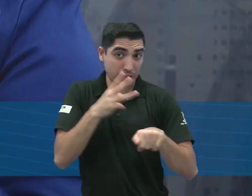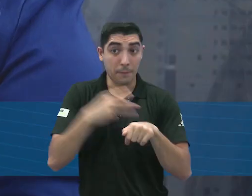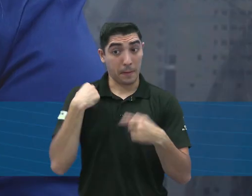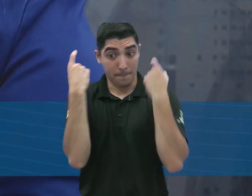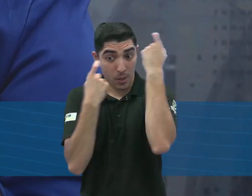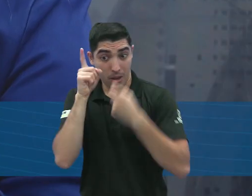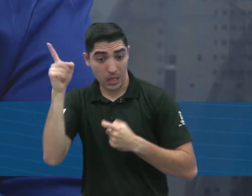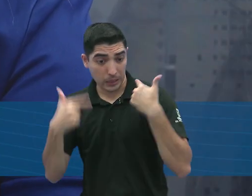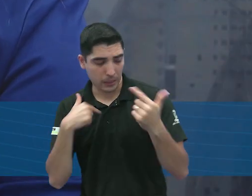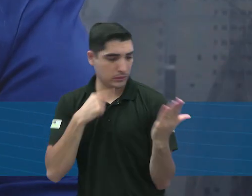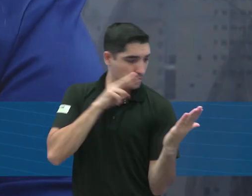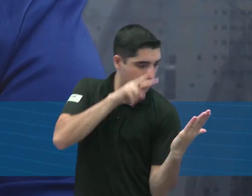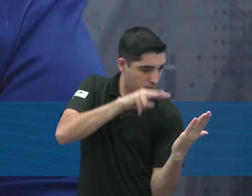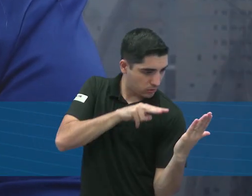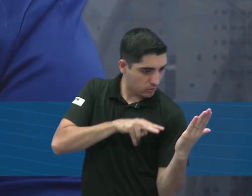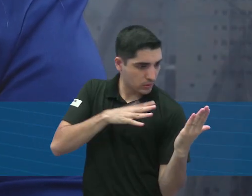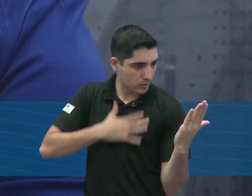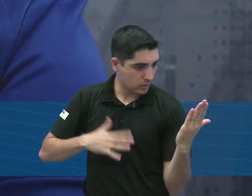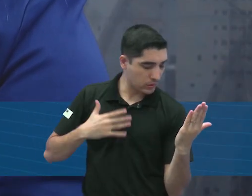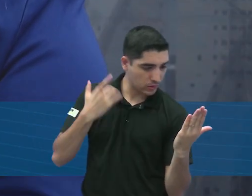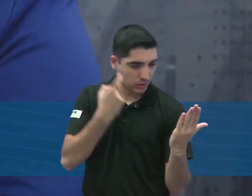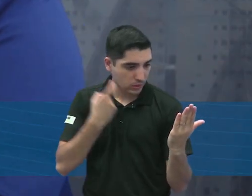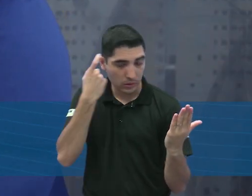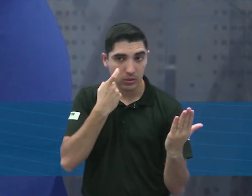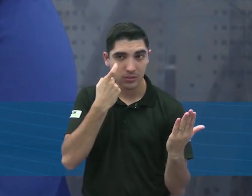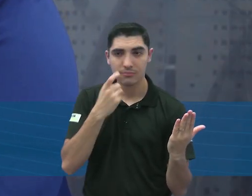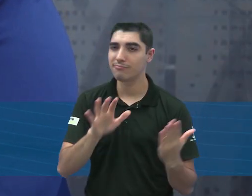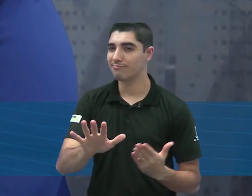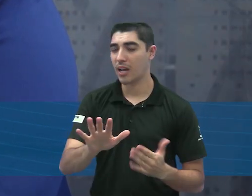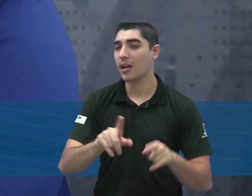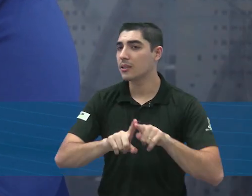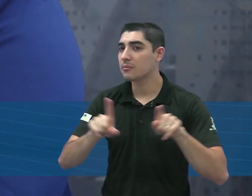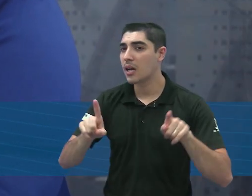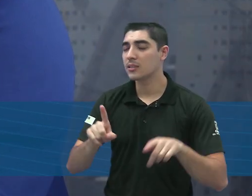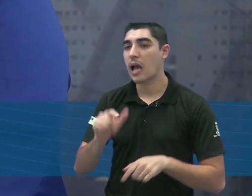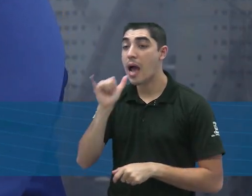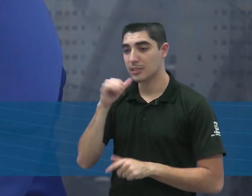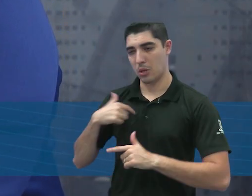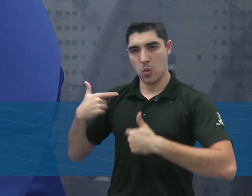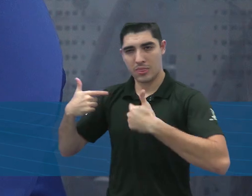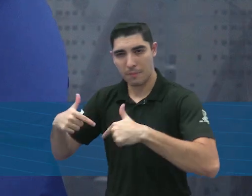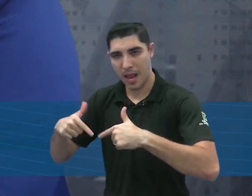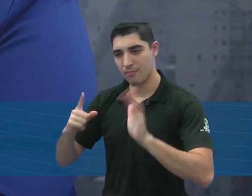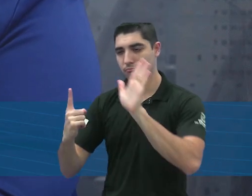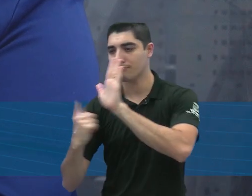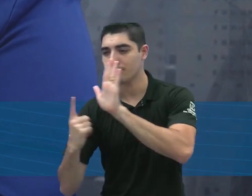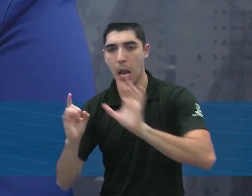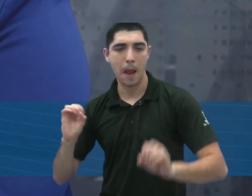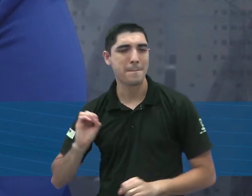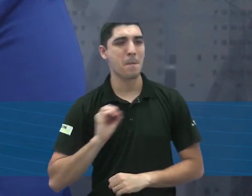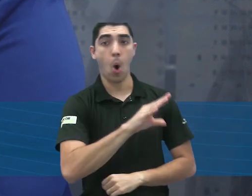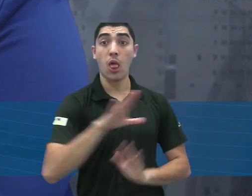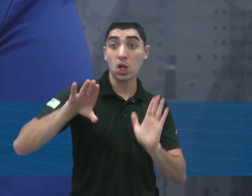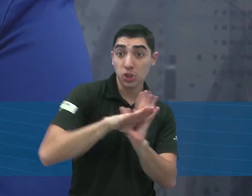série de comunicações que a gente vai tendo acesso e a jornada não termina na hora que eu vou embora, né? Isso continua